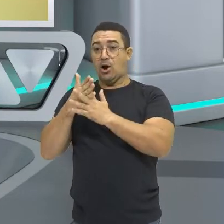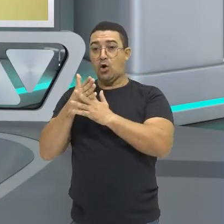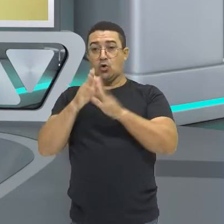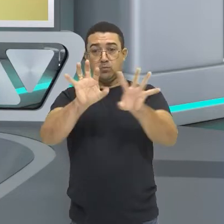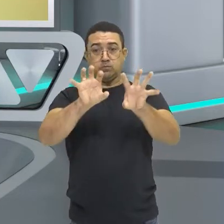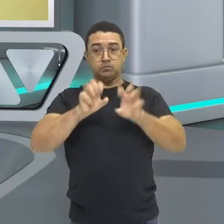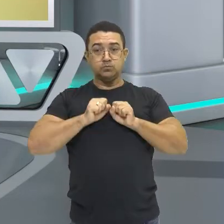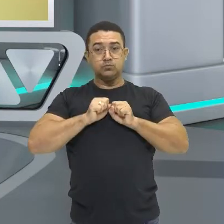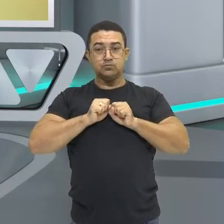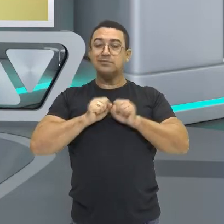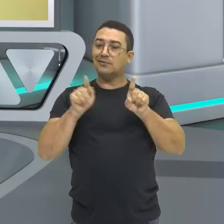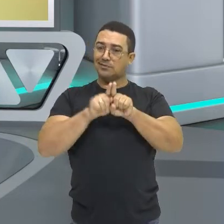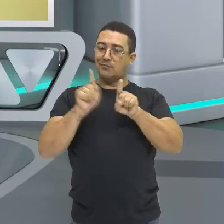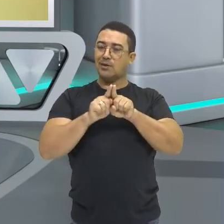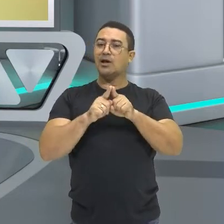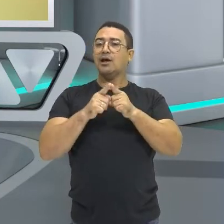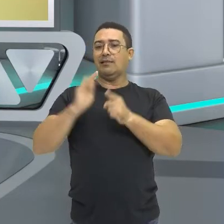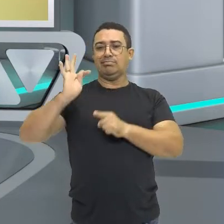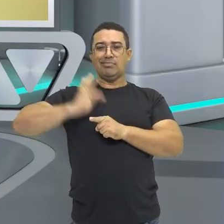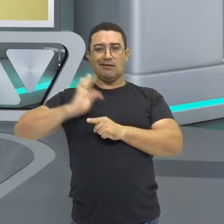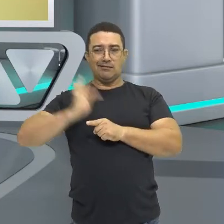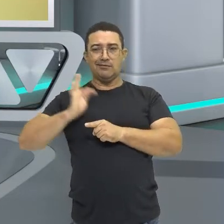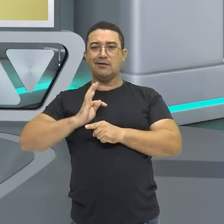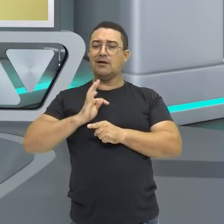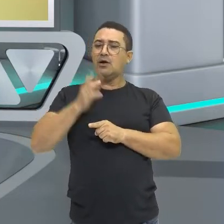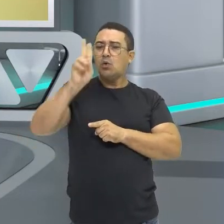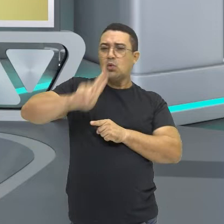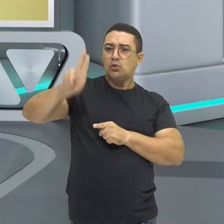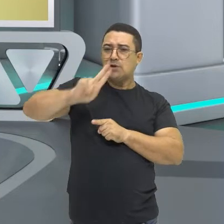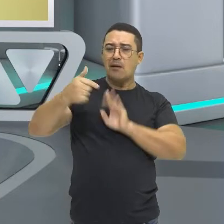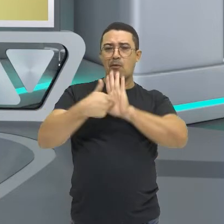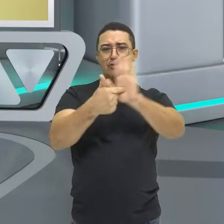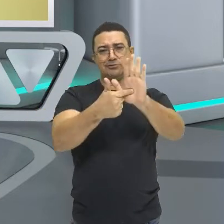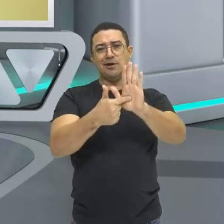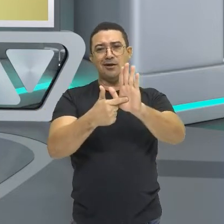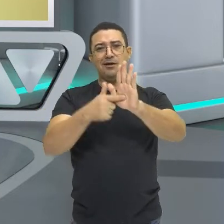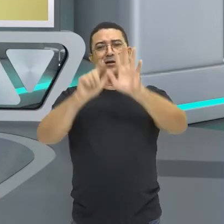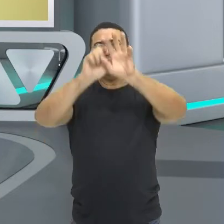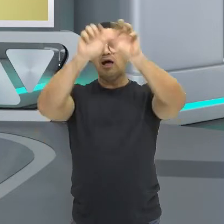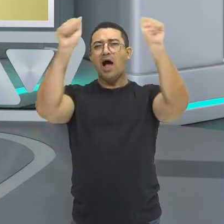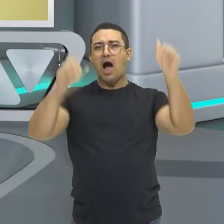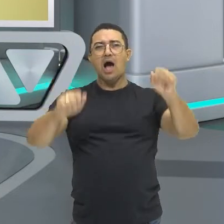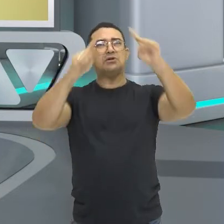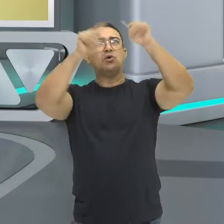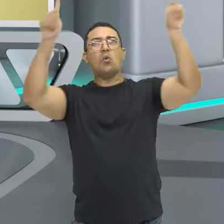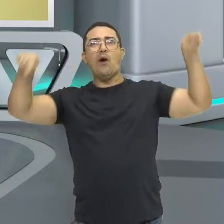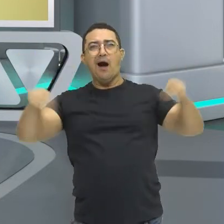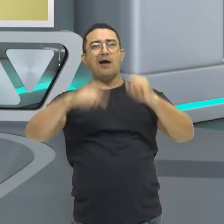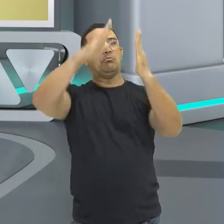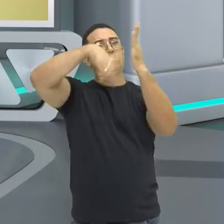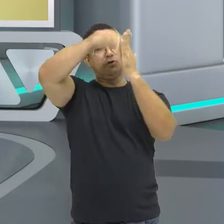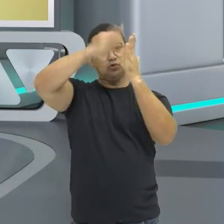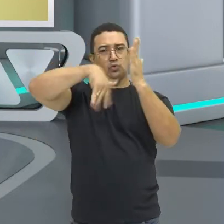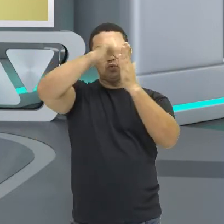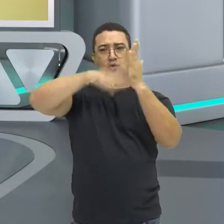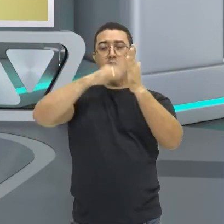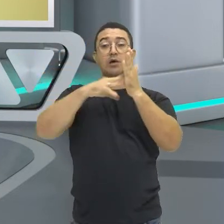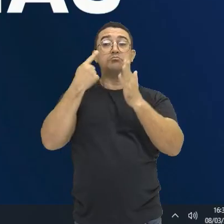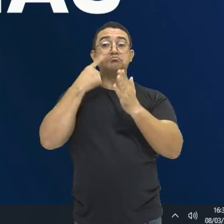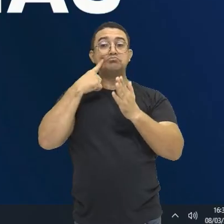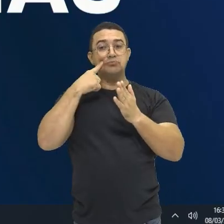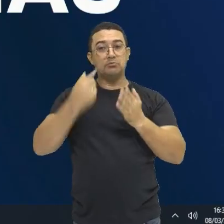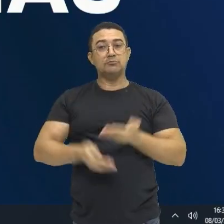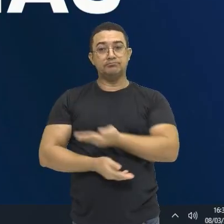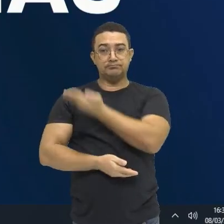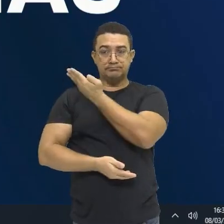se aprofundar, explorar muito mais e traz nas obras de arte essa sensação de profundidade. Vamos ver a imagem da